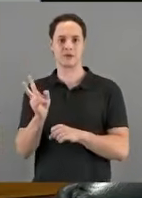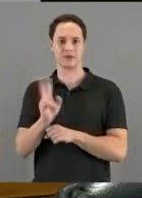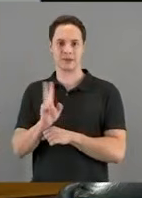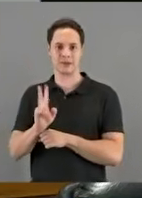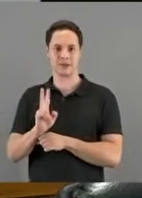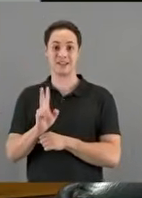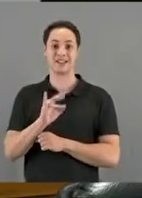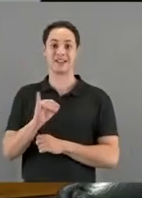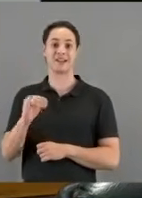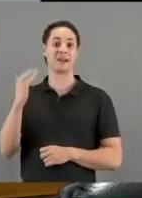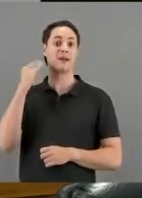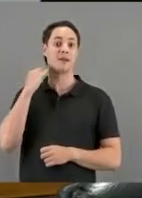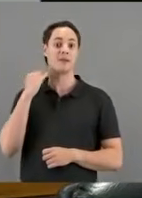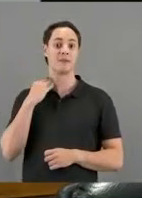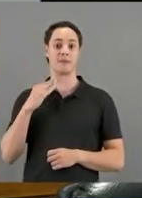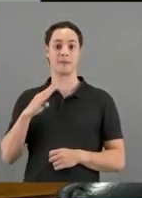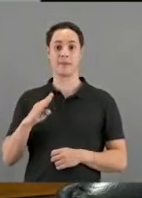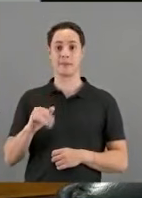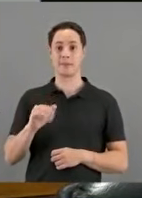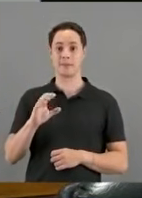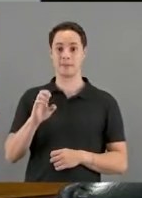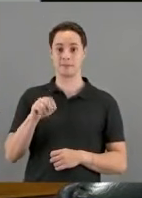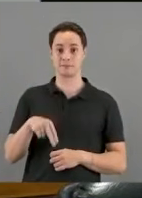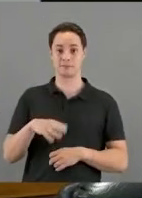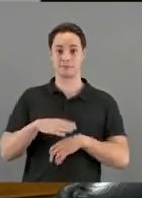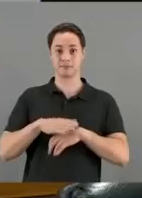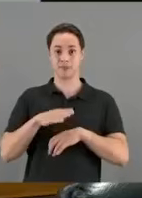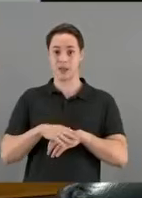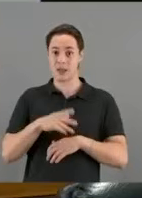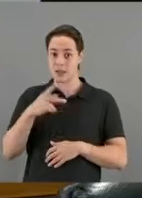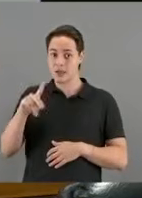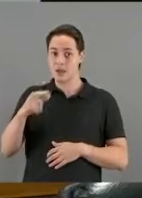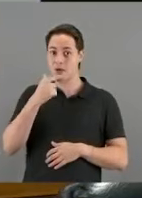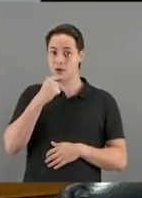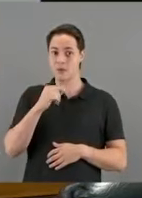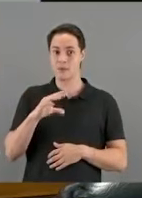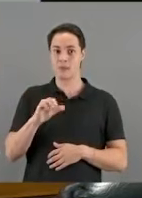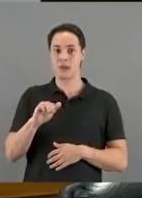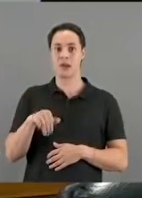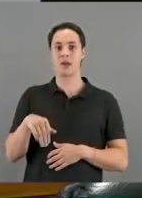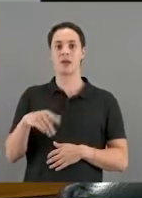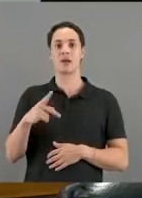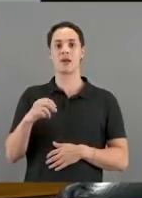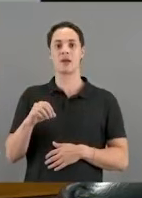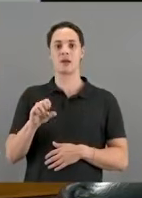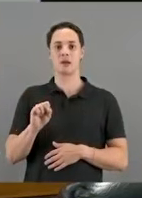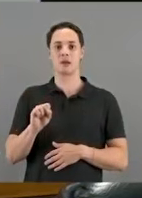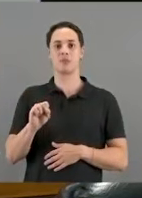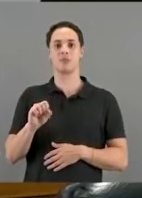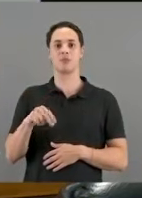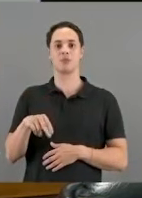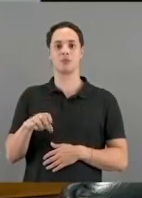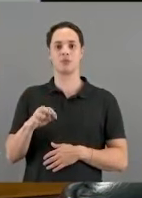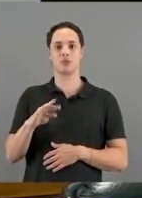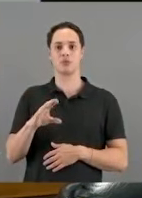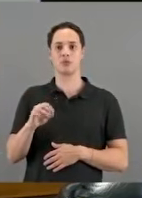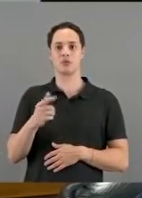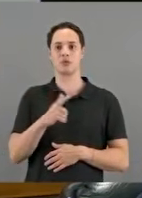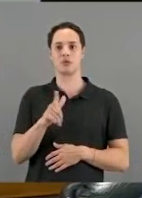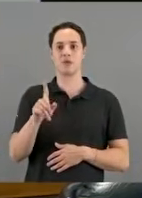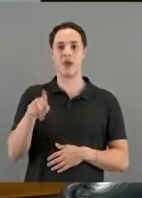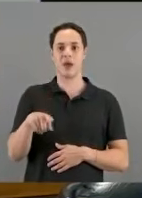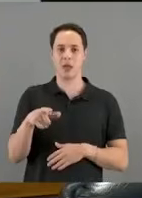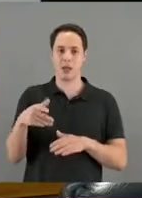O Banco Central, comandado pelo senhor Campos Neto, indicado pelo Bolsonaro, não tivesse sido cúmplice do